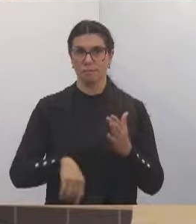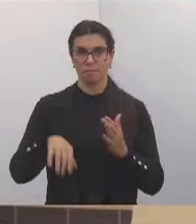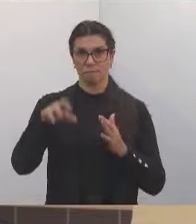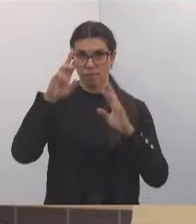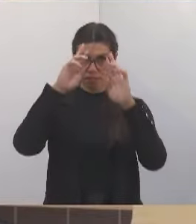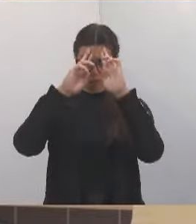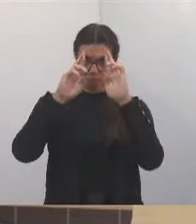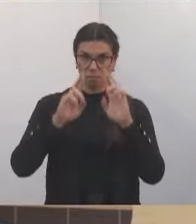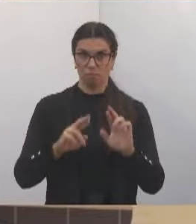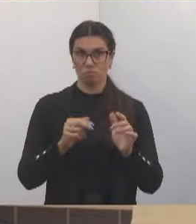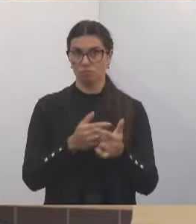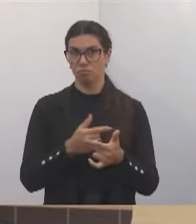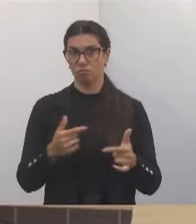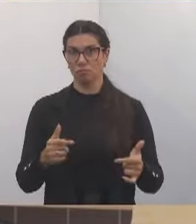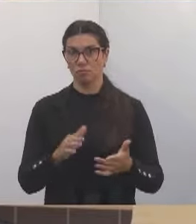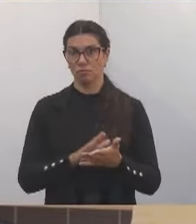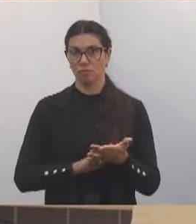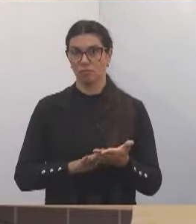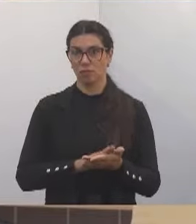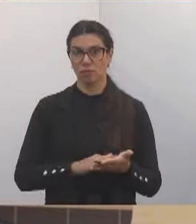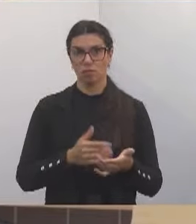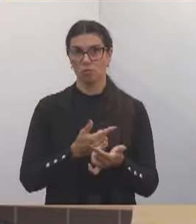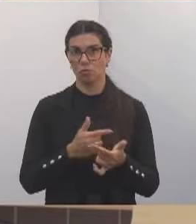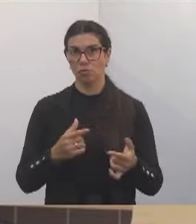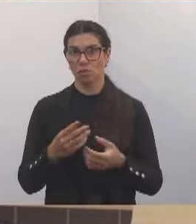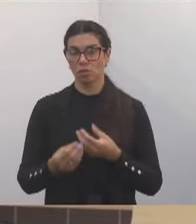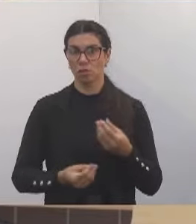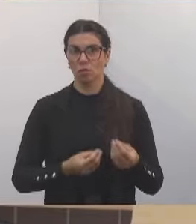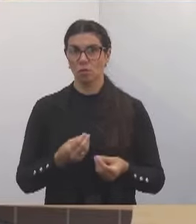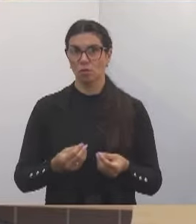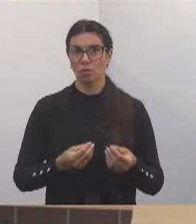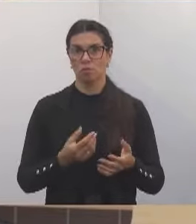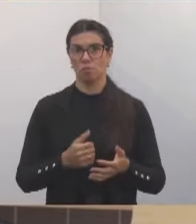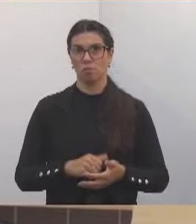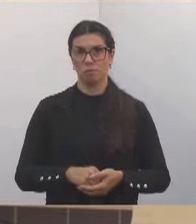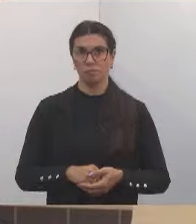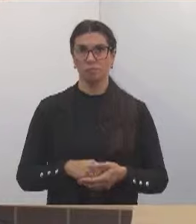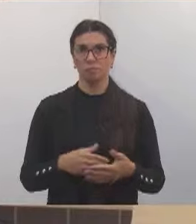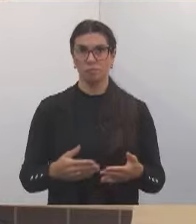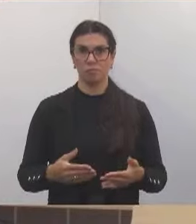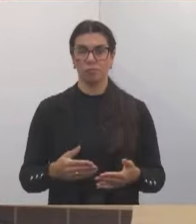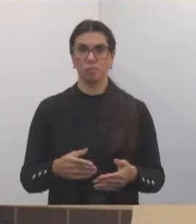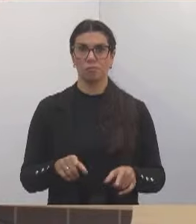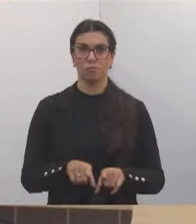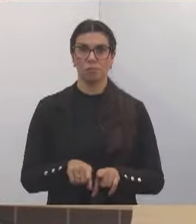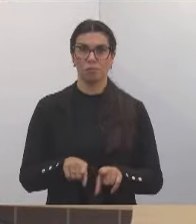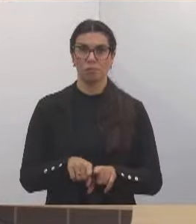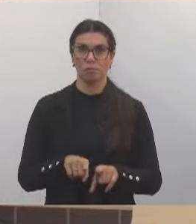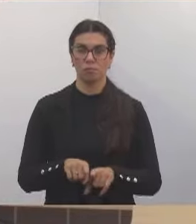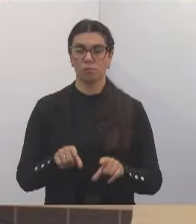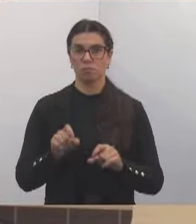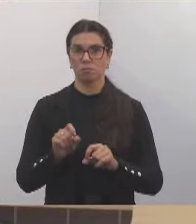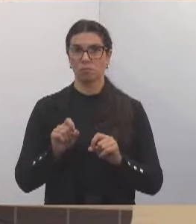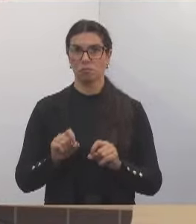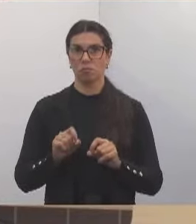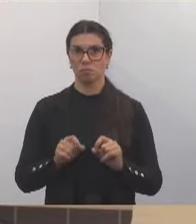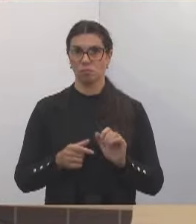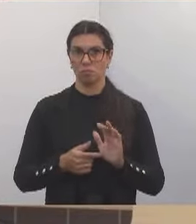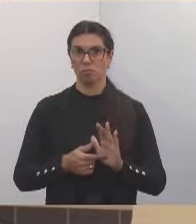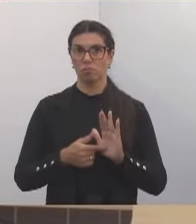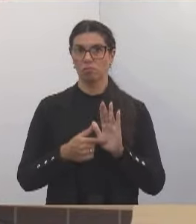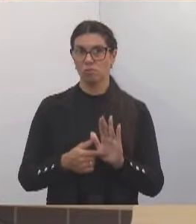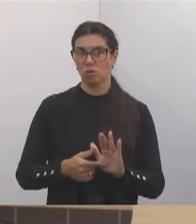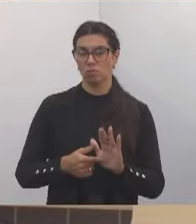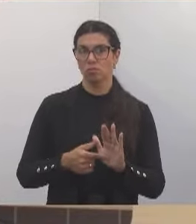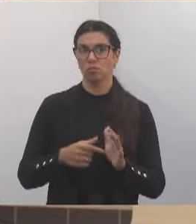dá para exigir dinheiro de assessores. E isso também se revela no Senado